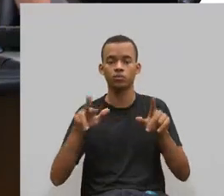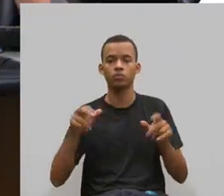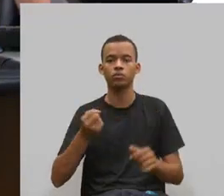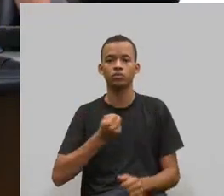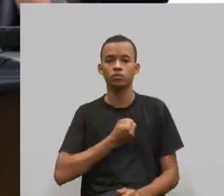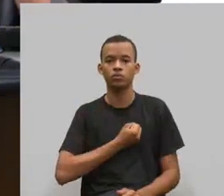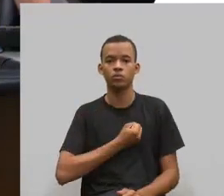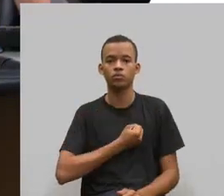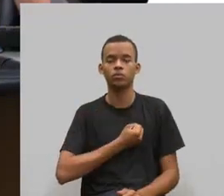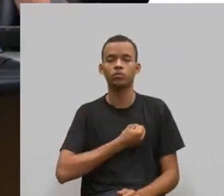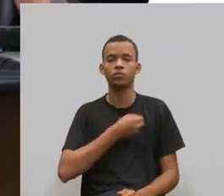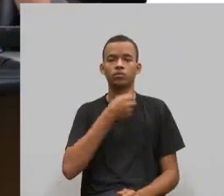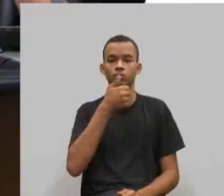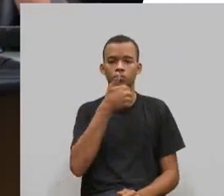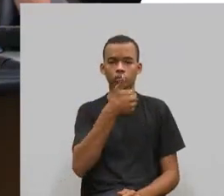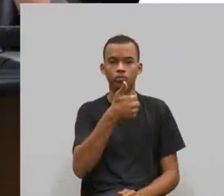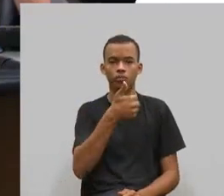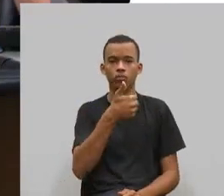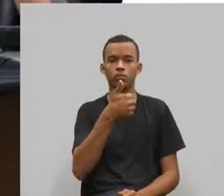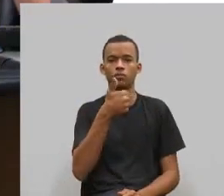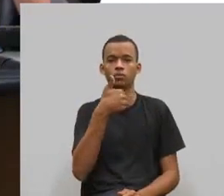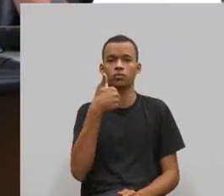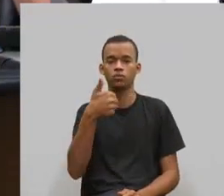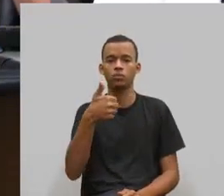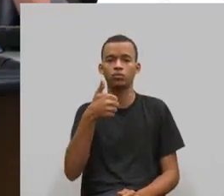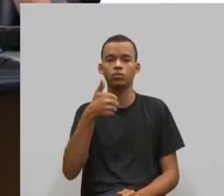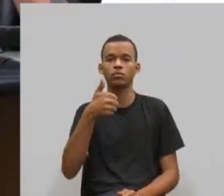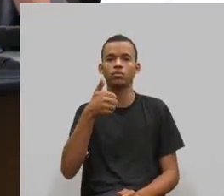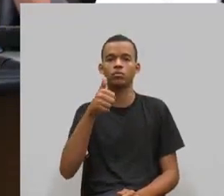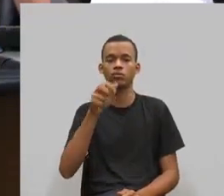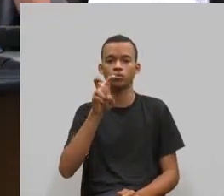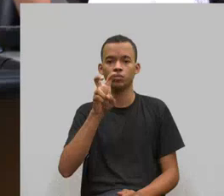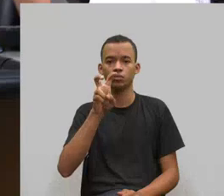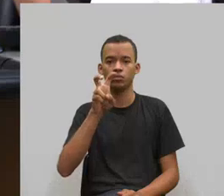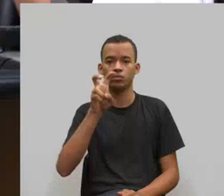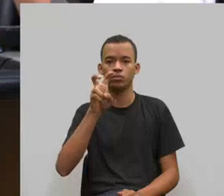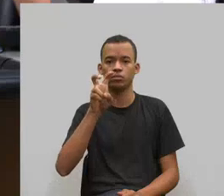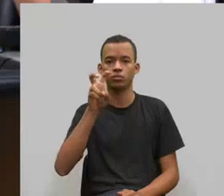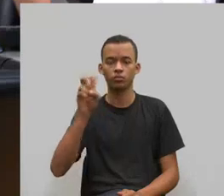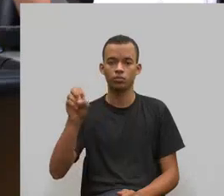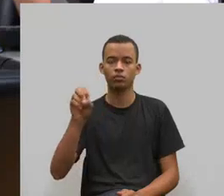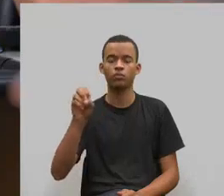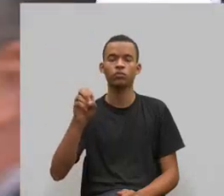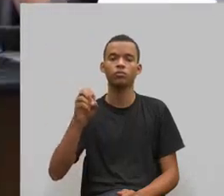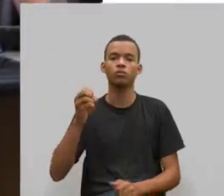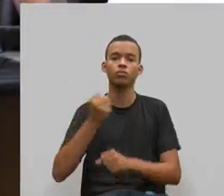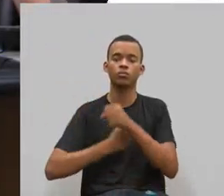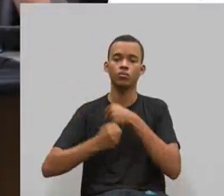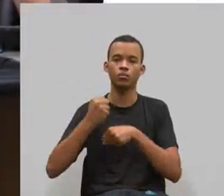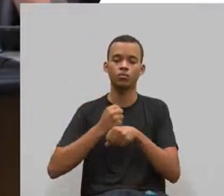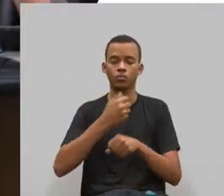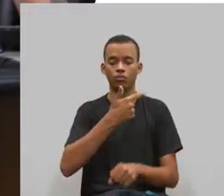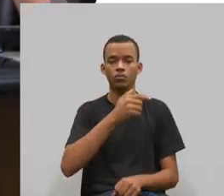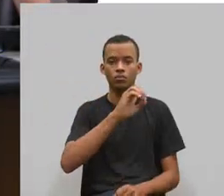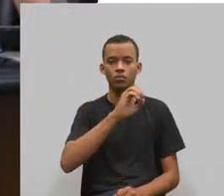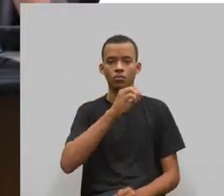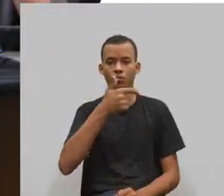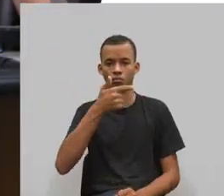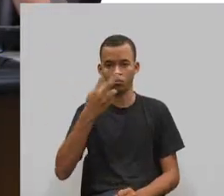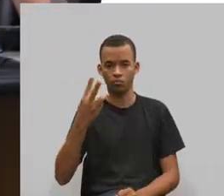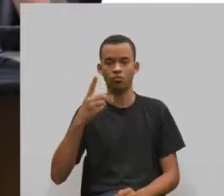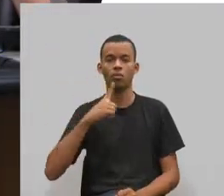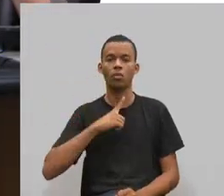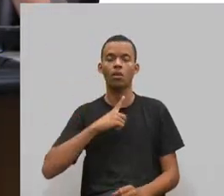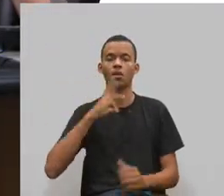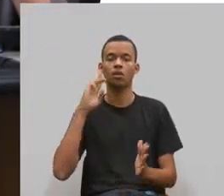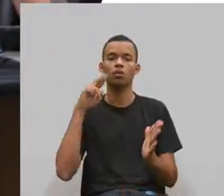150 de 2023 no primeiro turno do qual designou como relator Deputado Enes Cândido e o